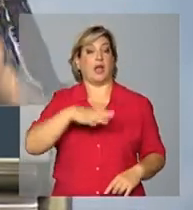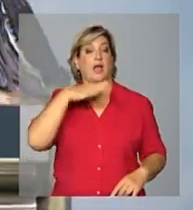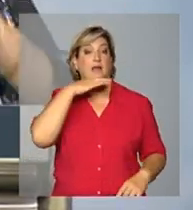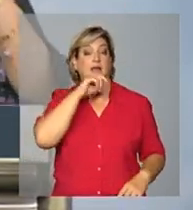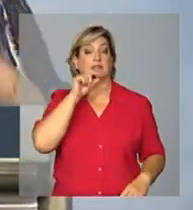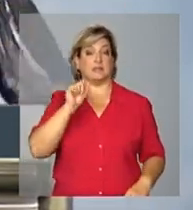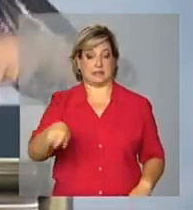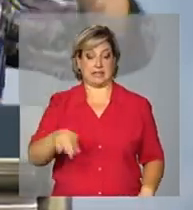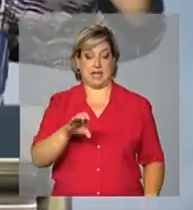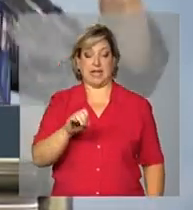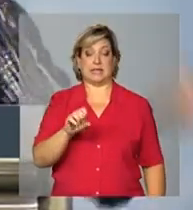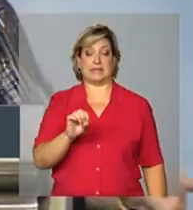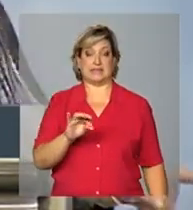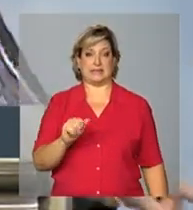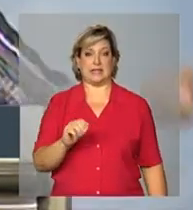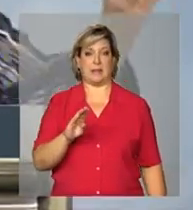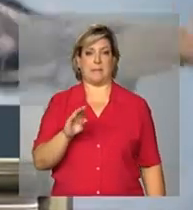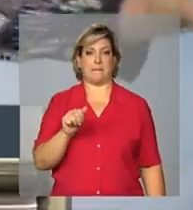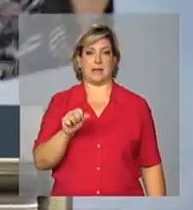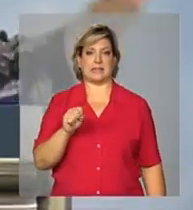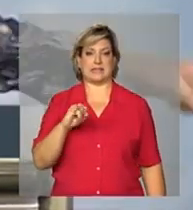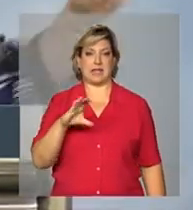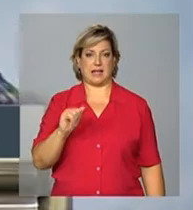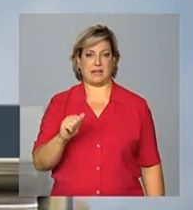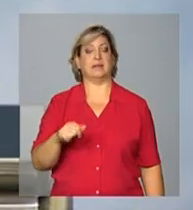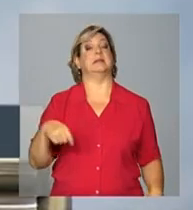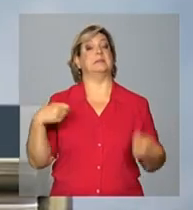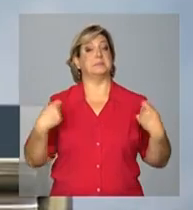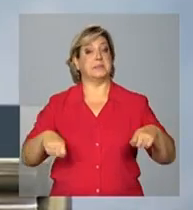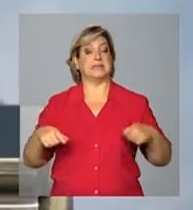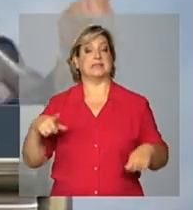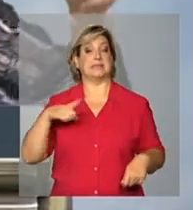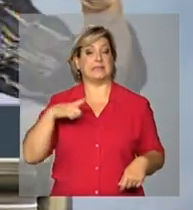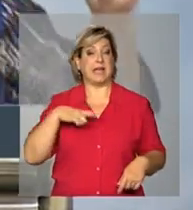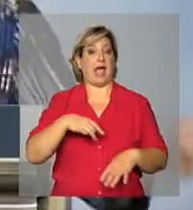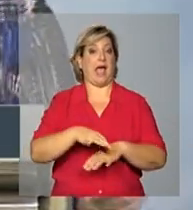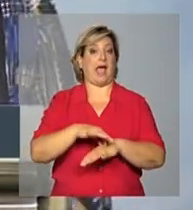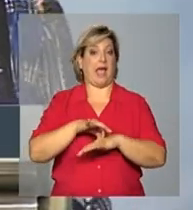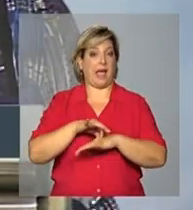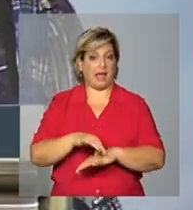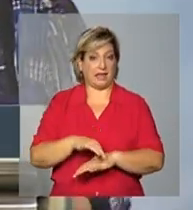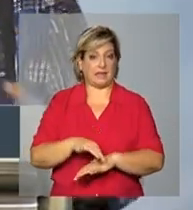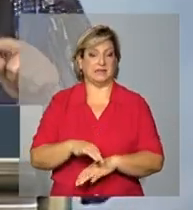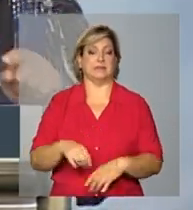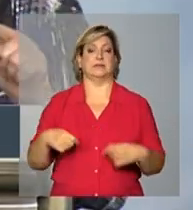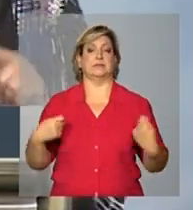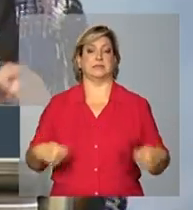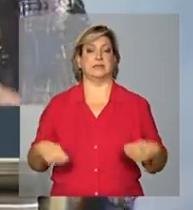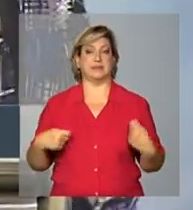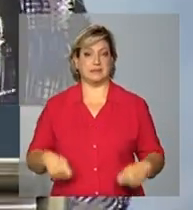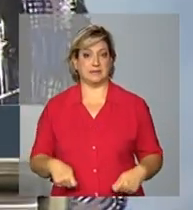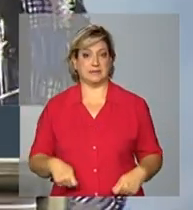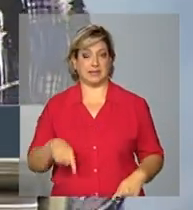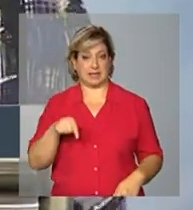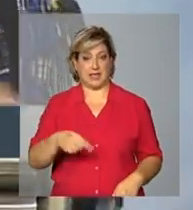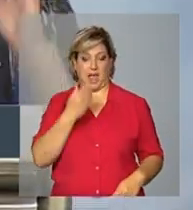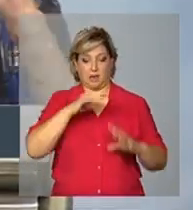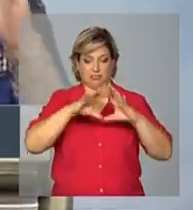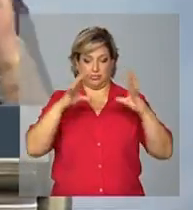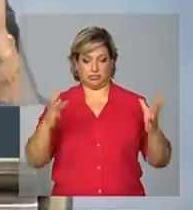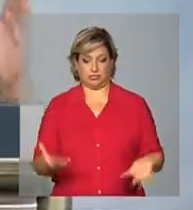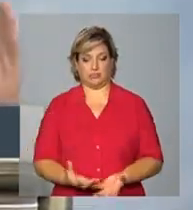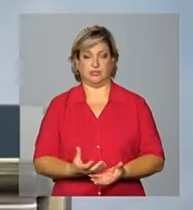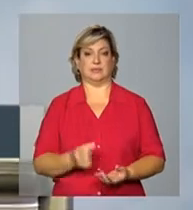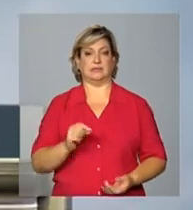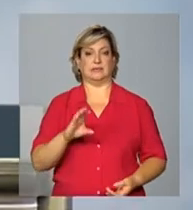a cesta básica do brasileiro tem de ter carne. Nós achamos que essa cesta básica,